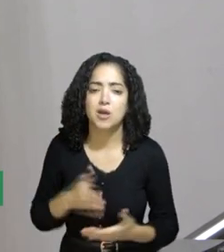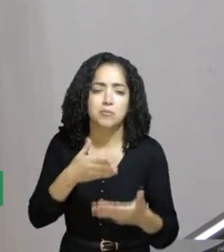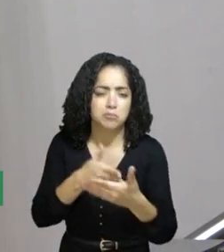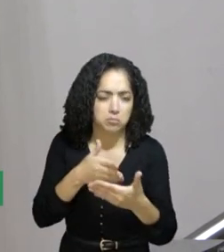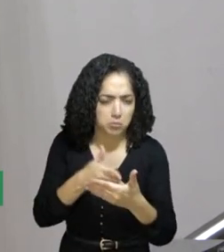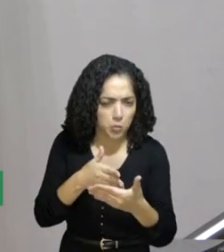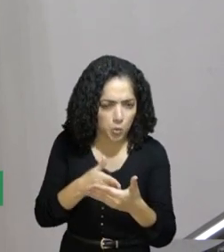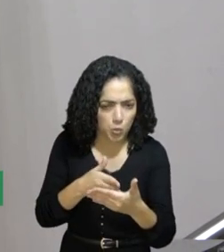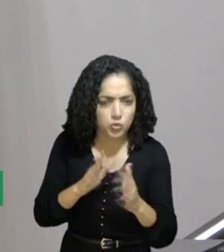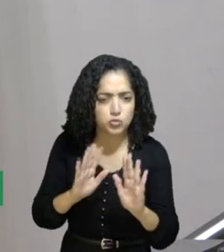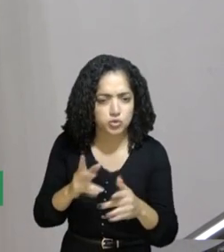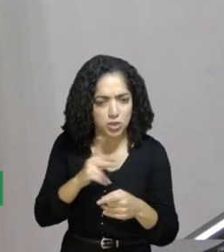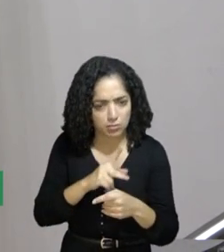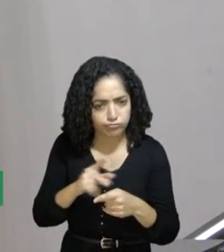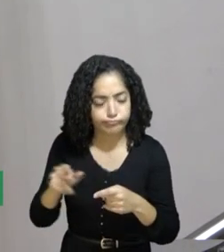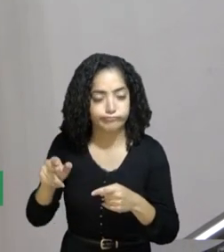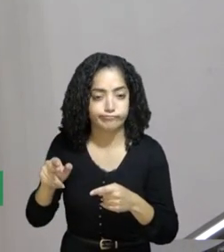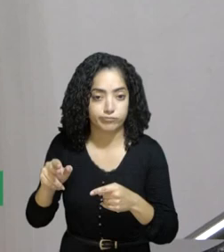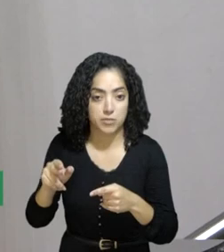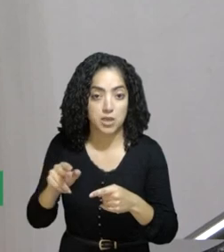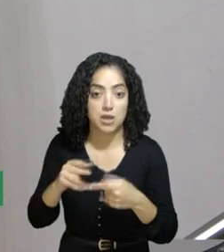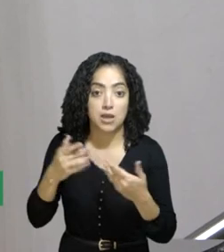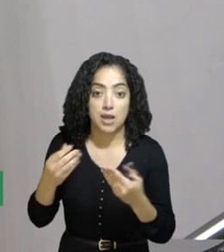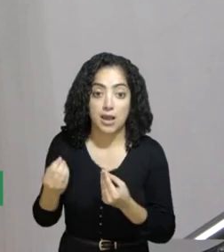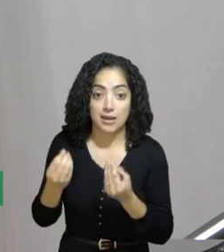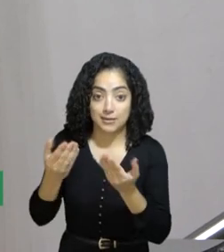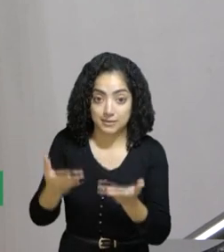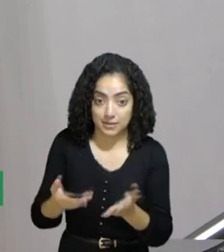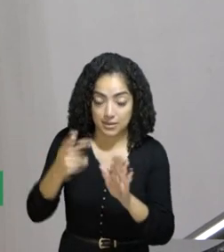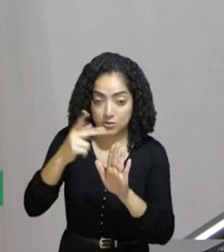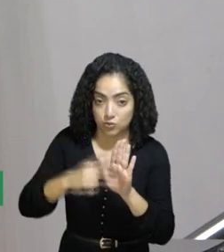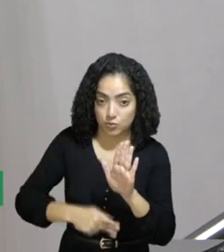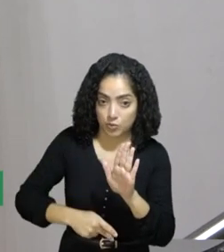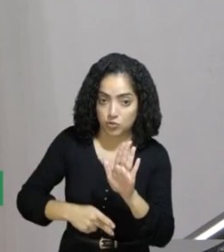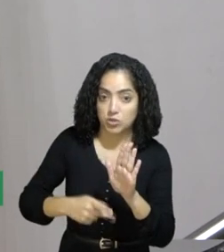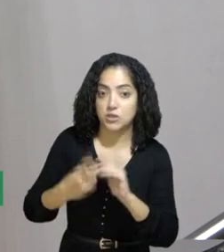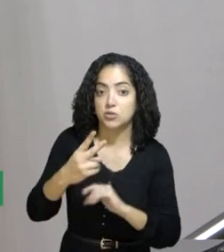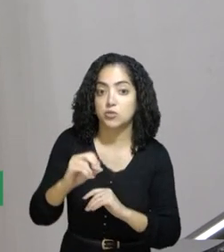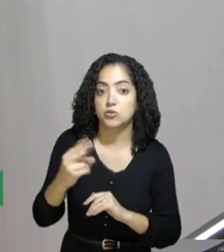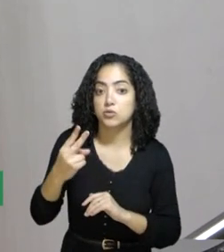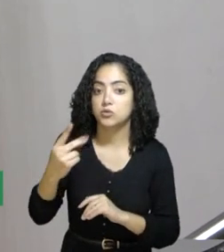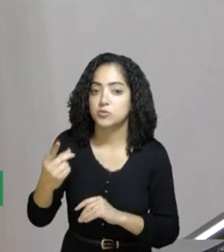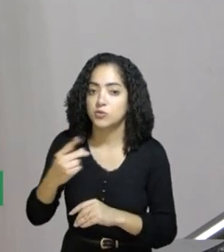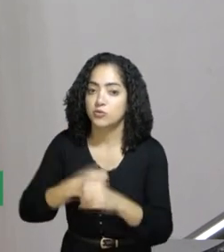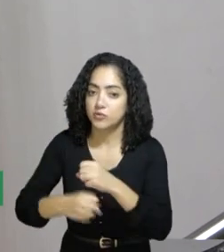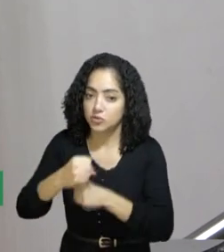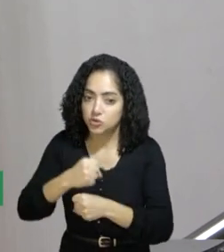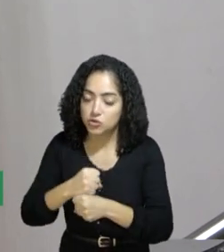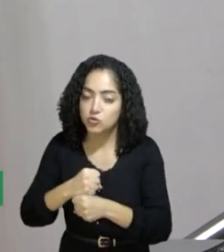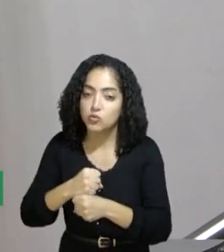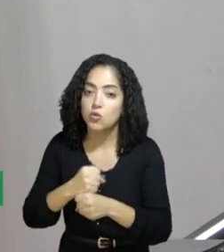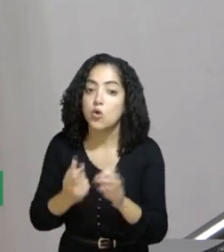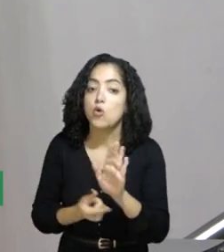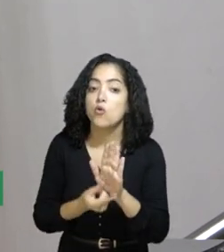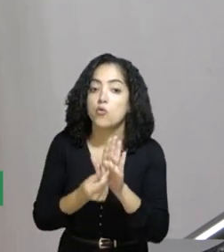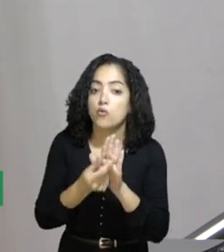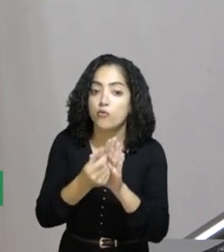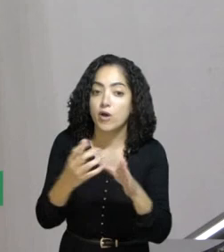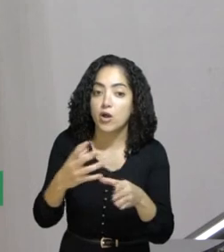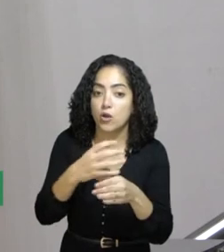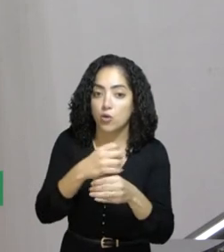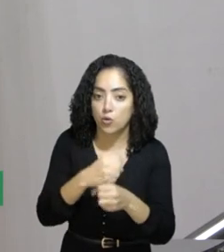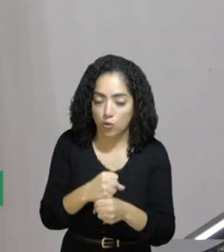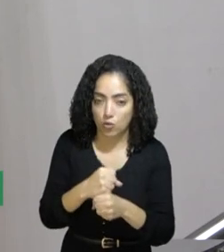foram superados. A entrega do projeto executivo em 2021, o valor orçado para a execução da